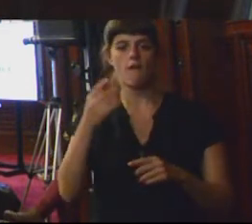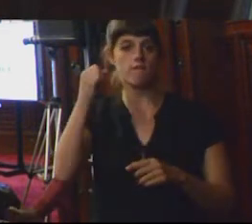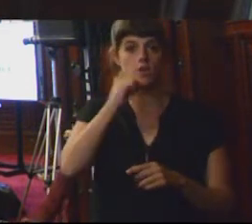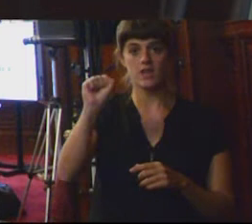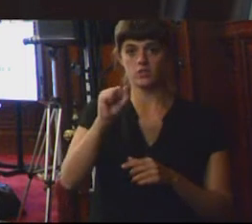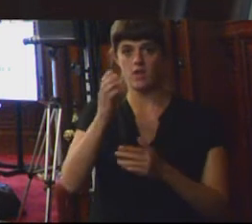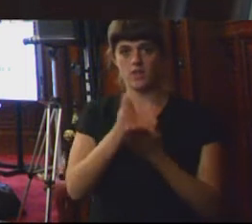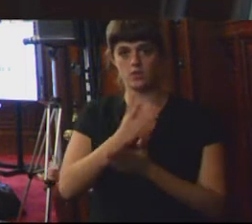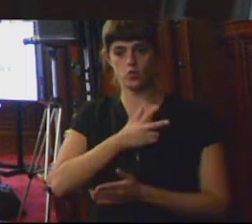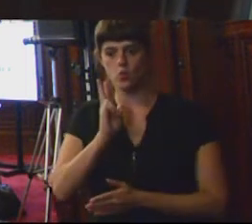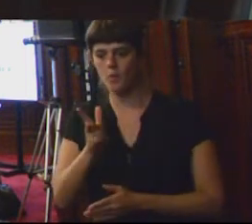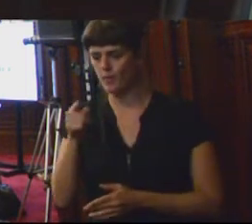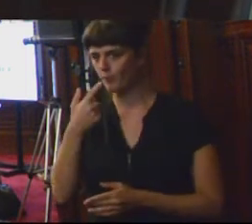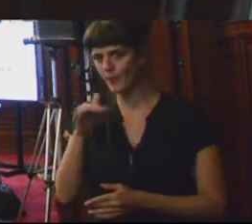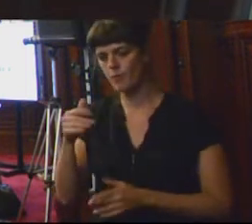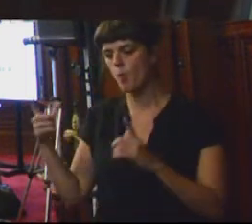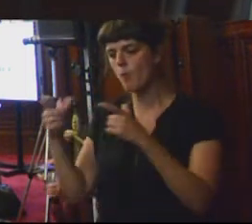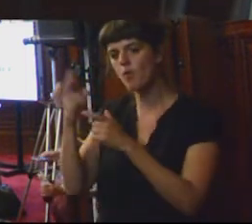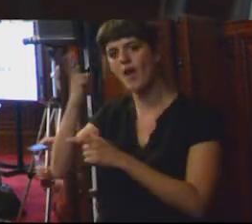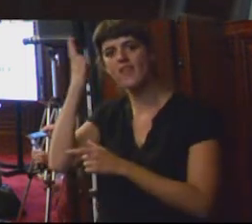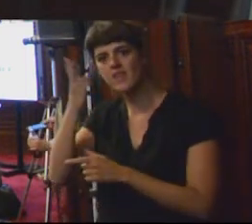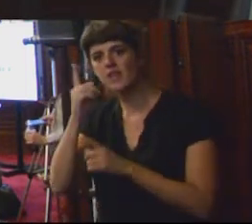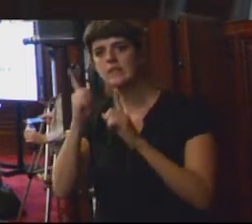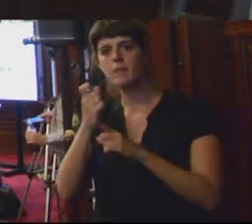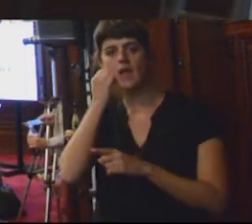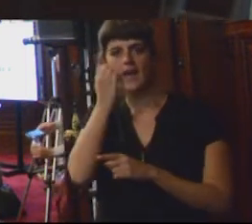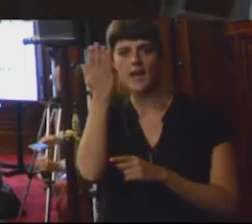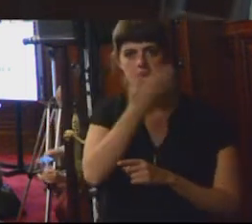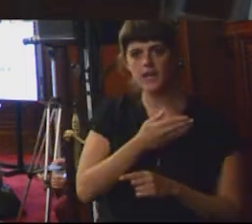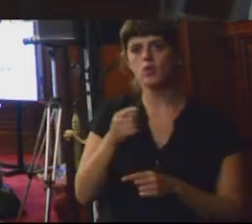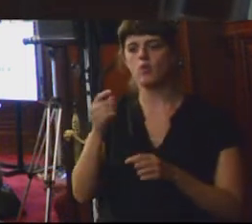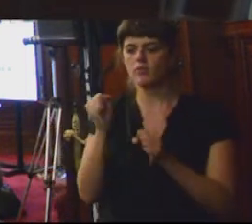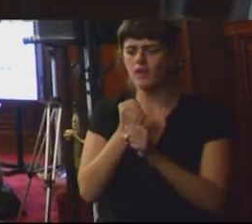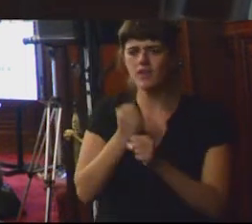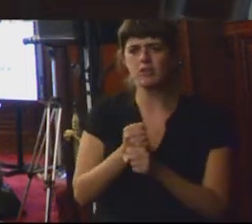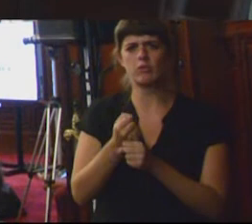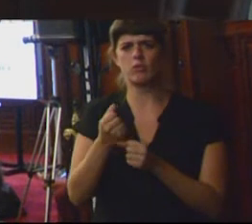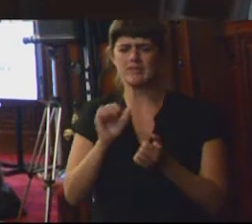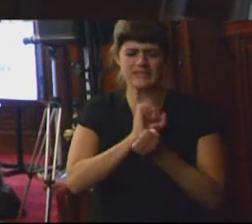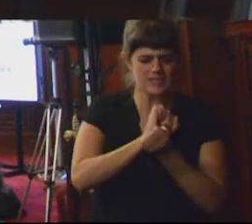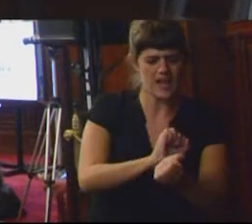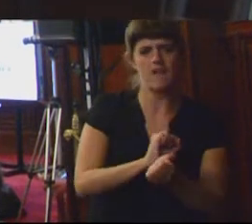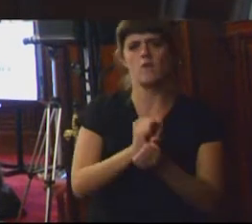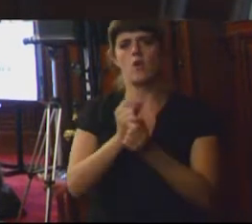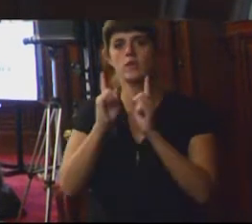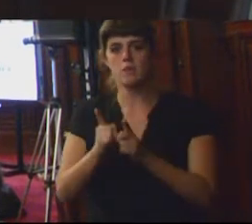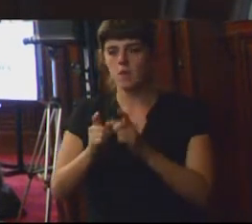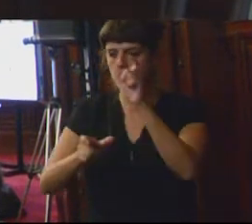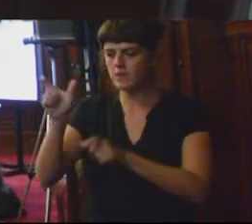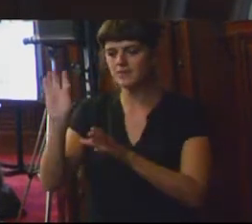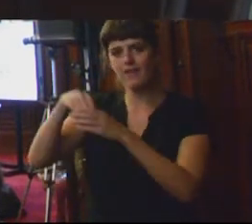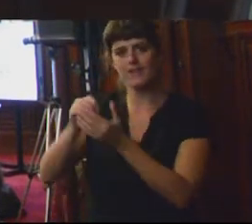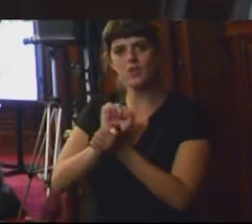povos indígenas, quilombolas, negros, trabalho decente, trabalho escravo, população carcerária e tantas